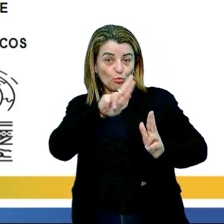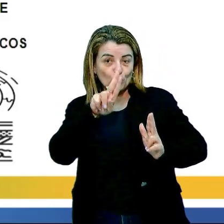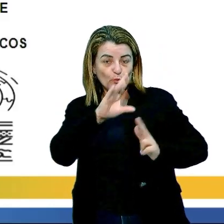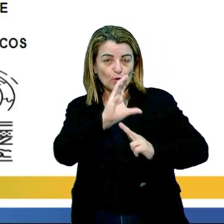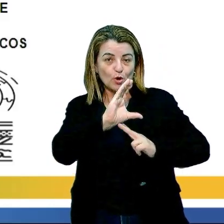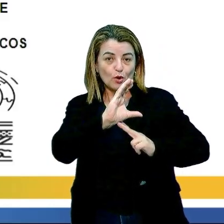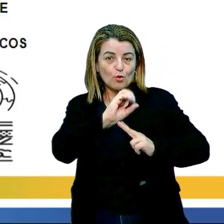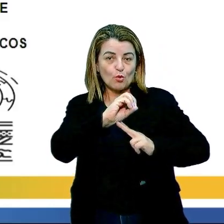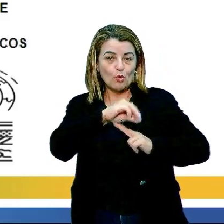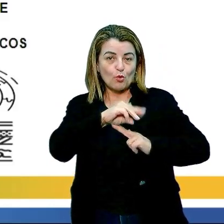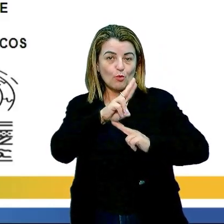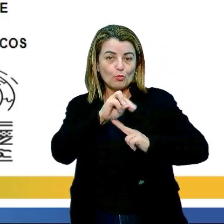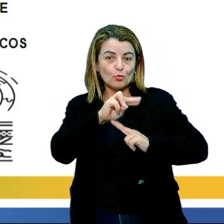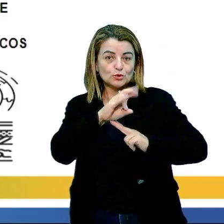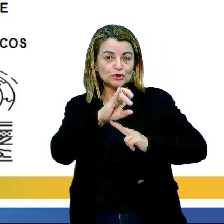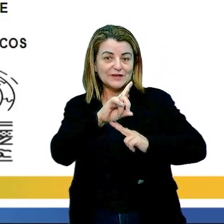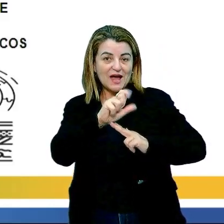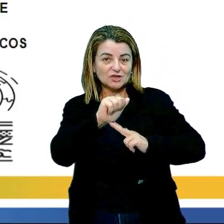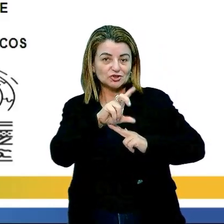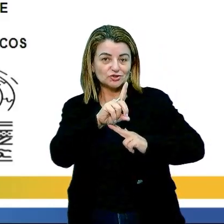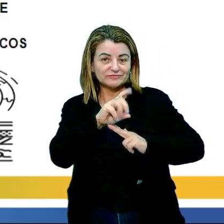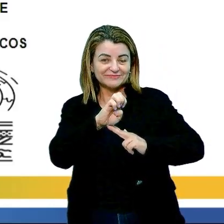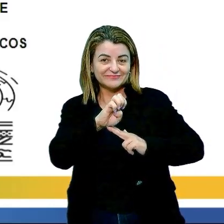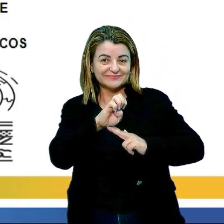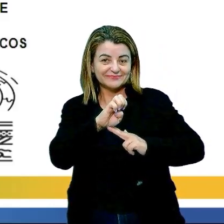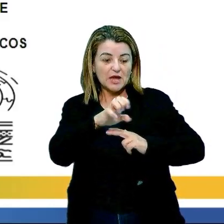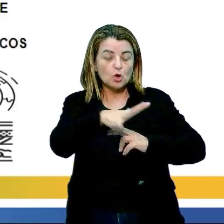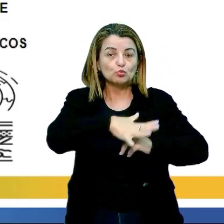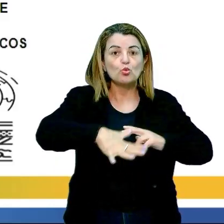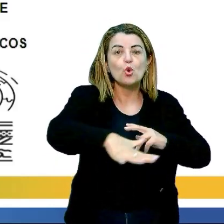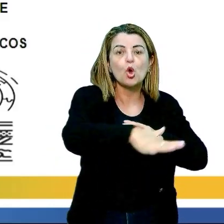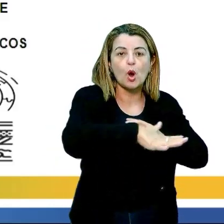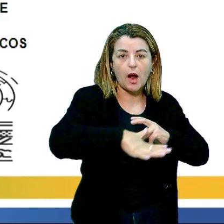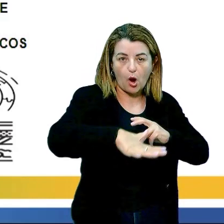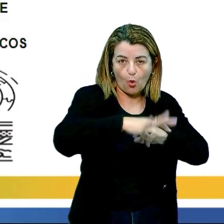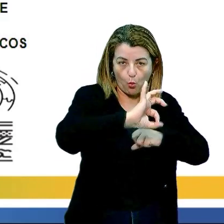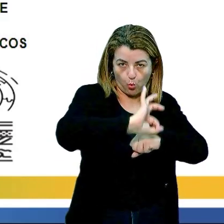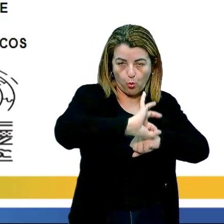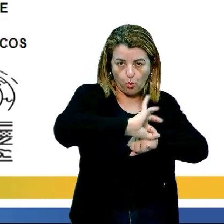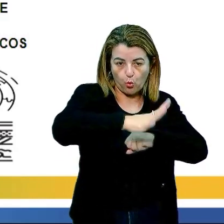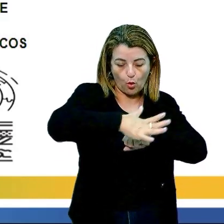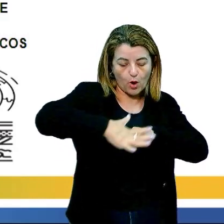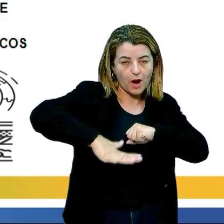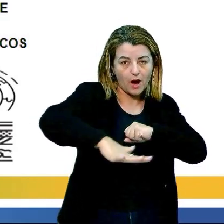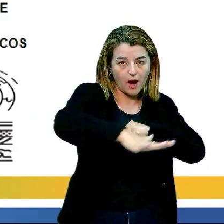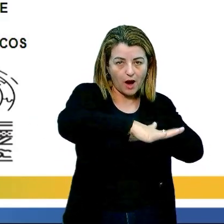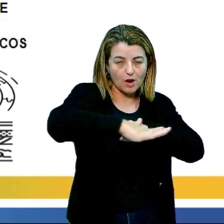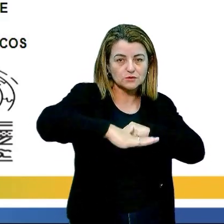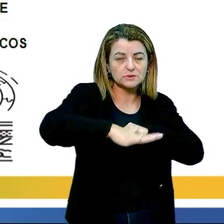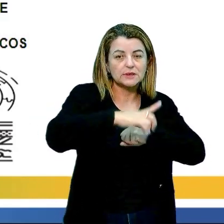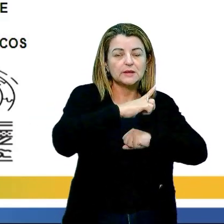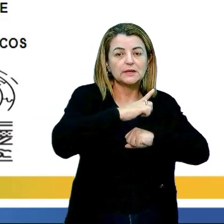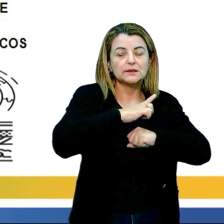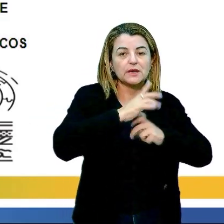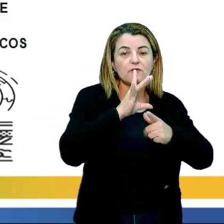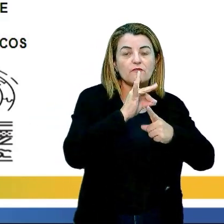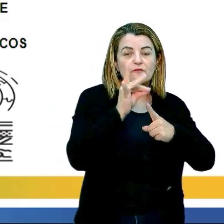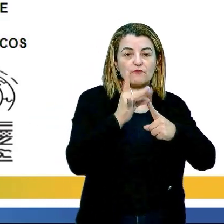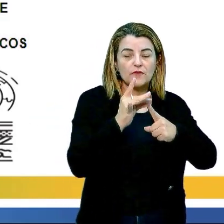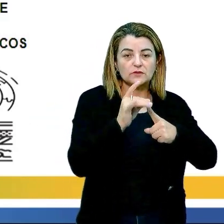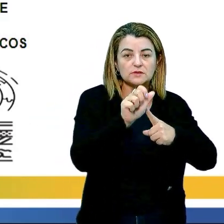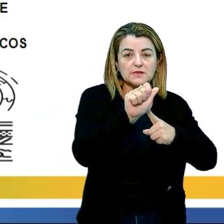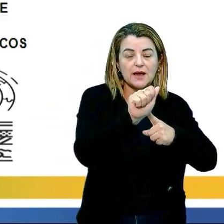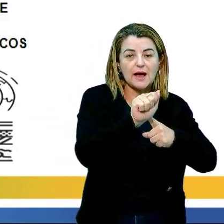A comunidade ocorre num local onde existem fatores abióticos, por